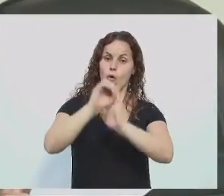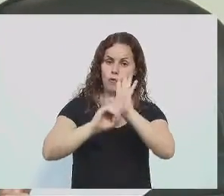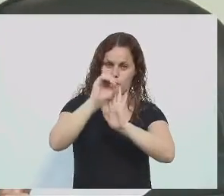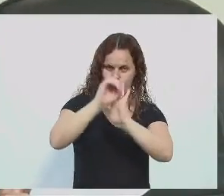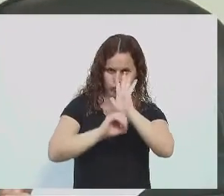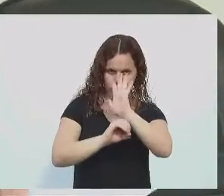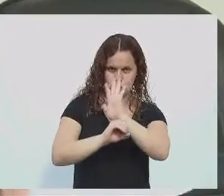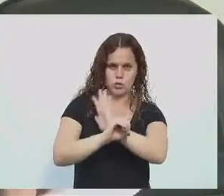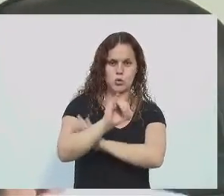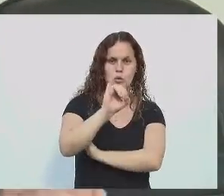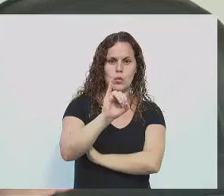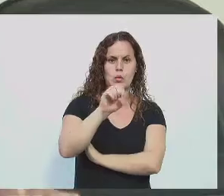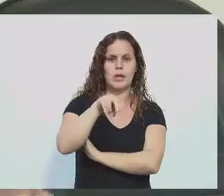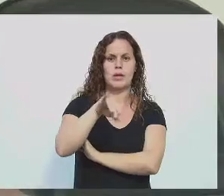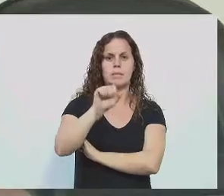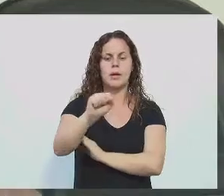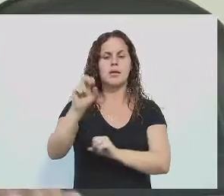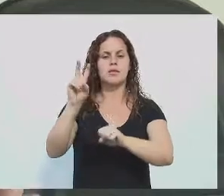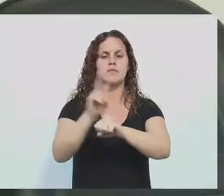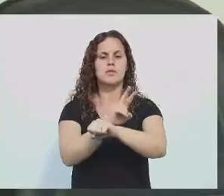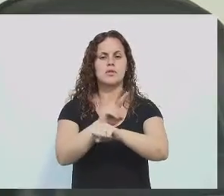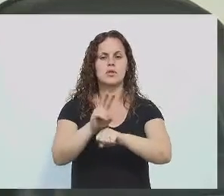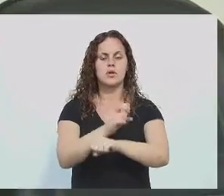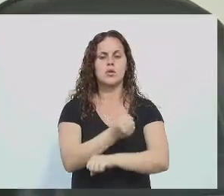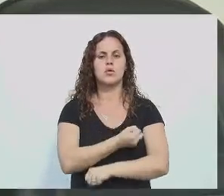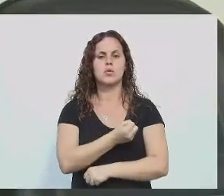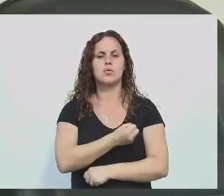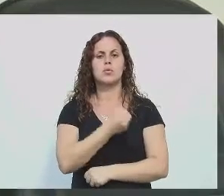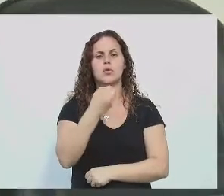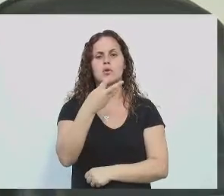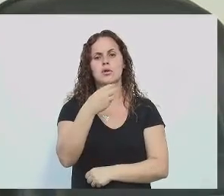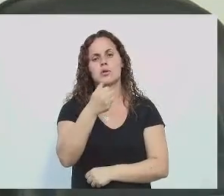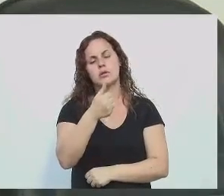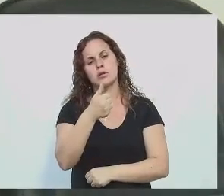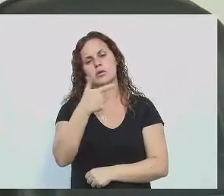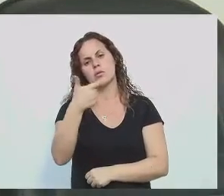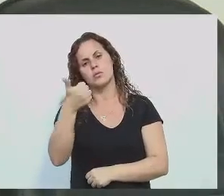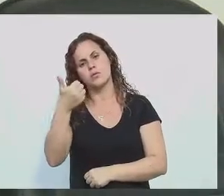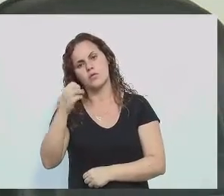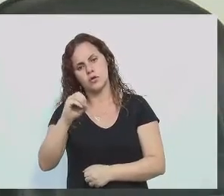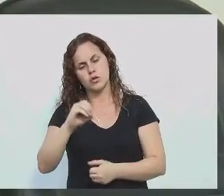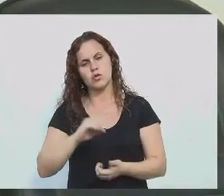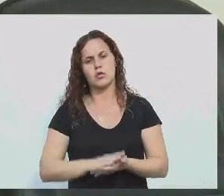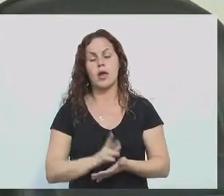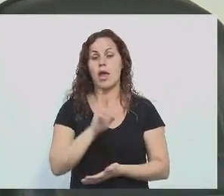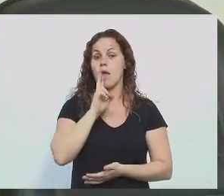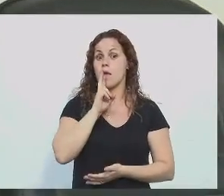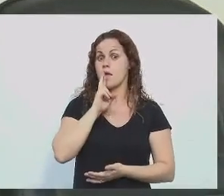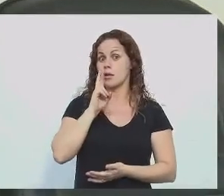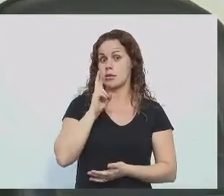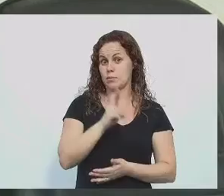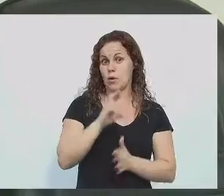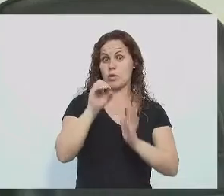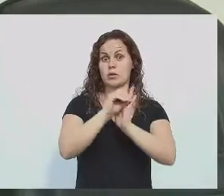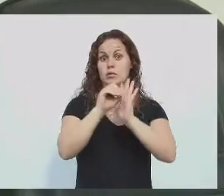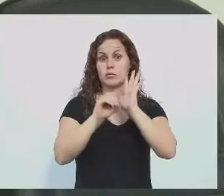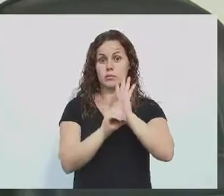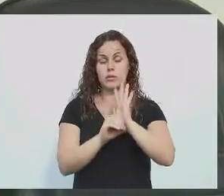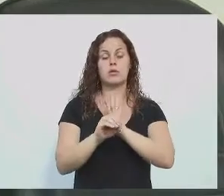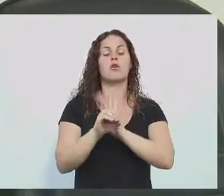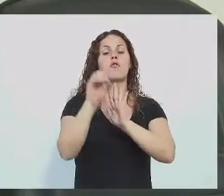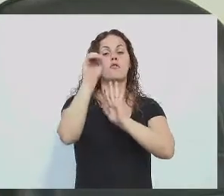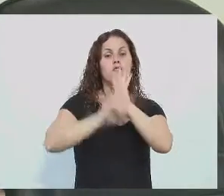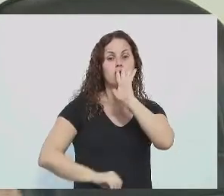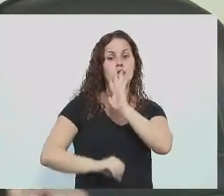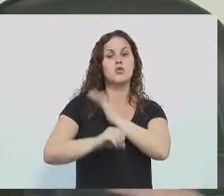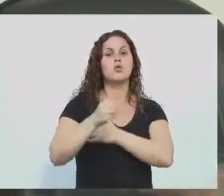Ofício IMAS Viçosa número 37 de 2020, resposta ao ofício número 112.